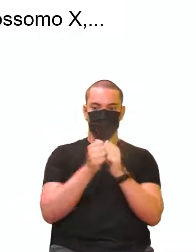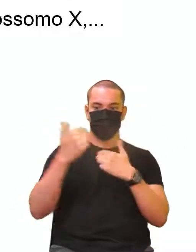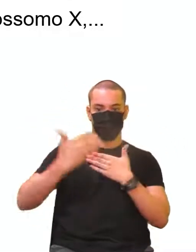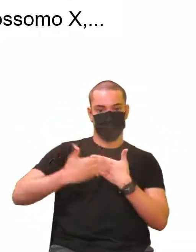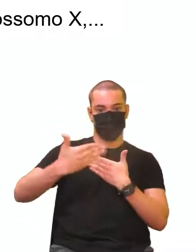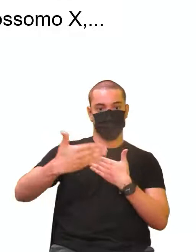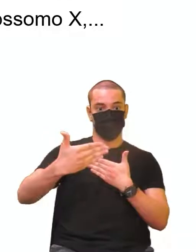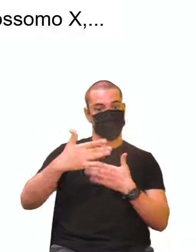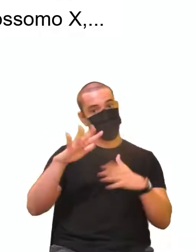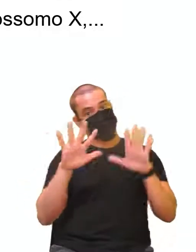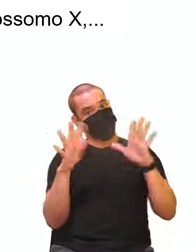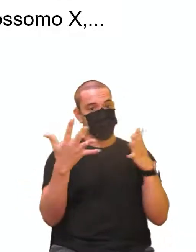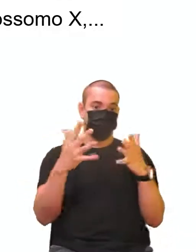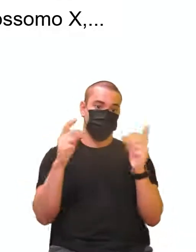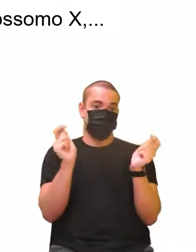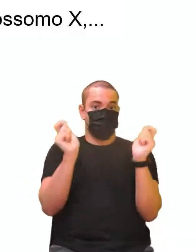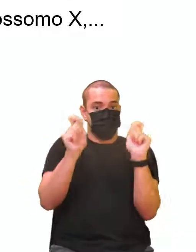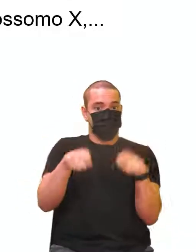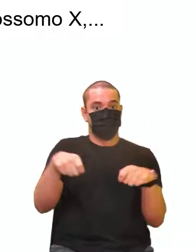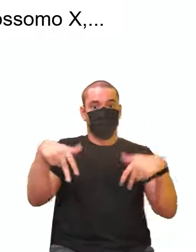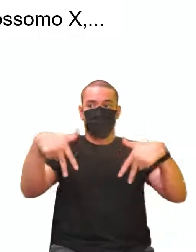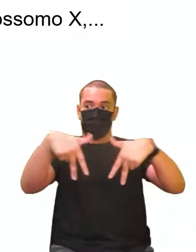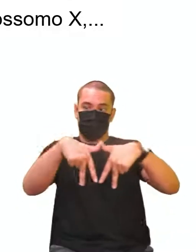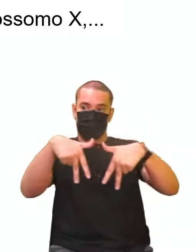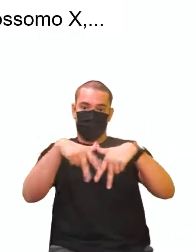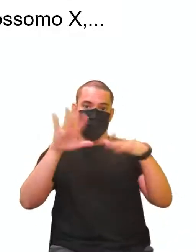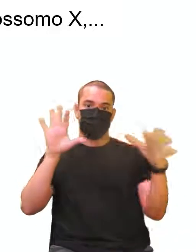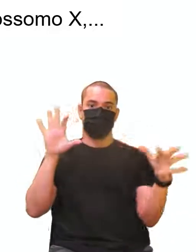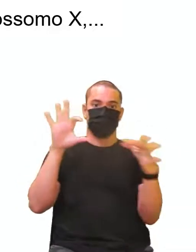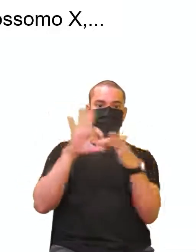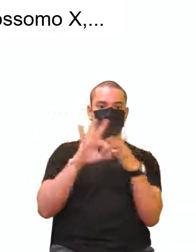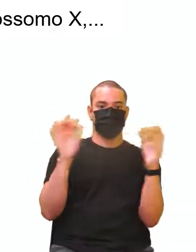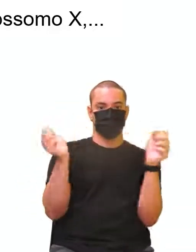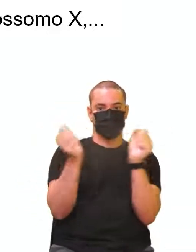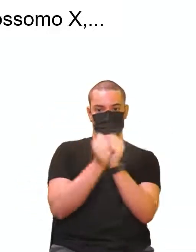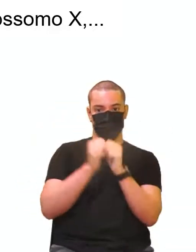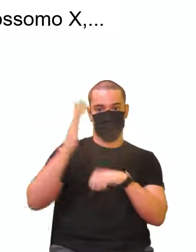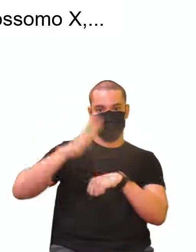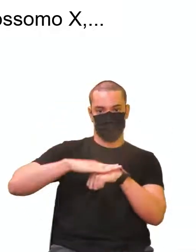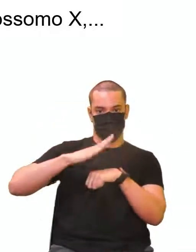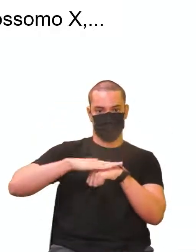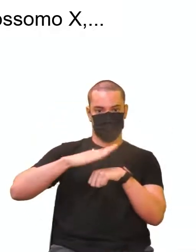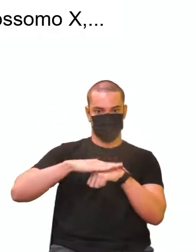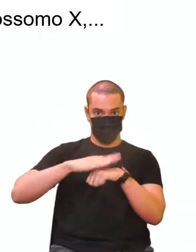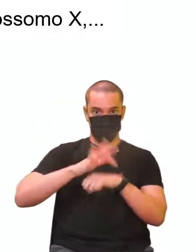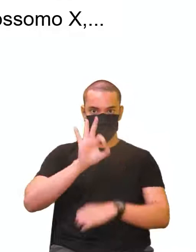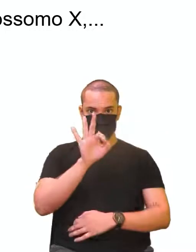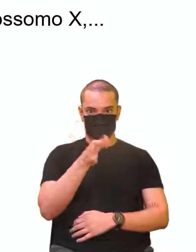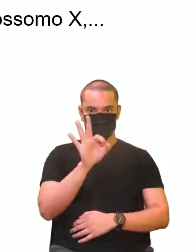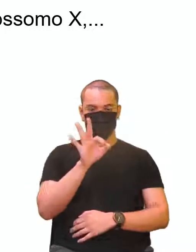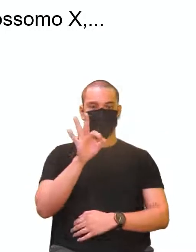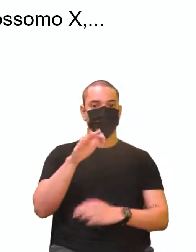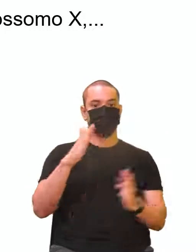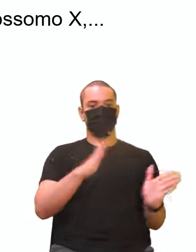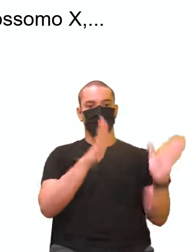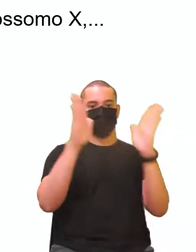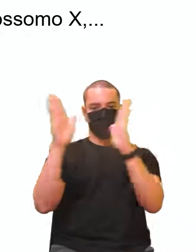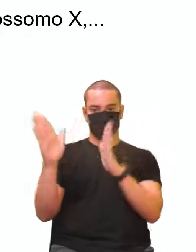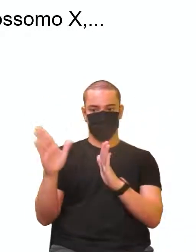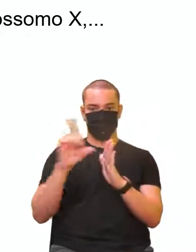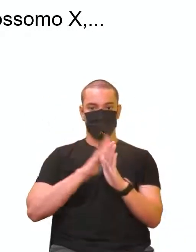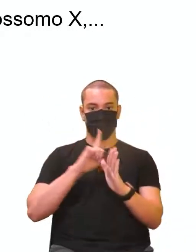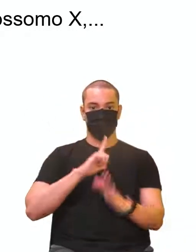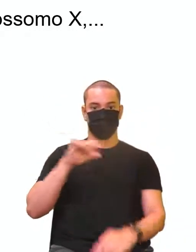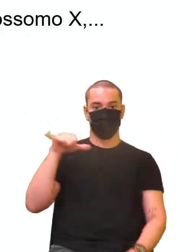parcialmente ao sexo. Ou seja, tá ali relacionada aí com os cromossomos autossomáticos, tá? E a gente tem